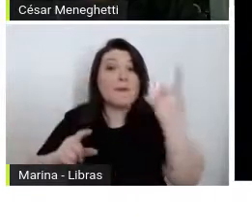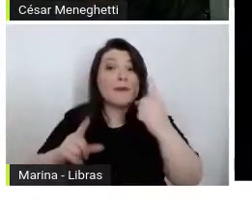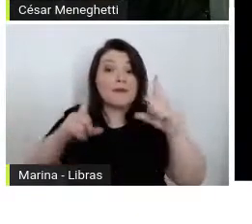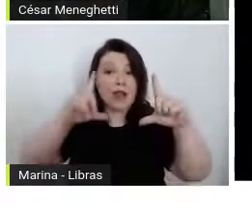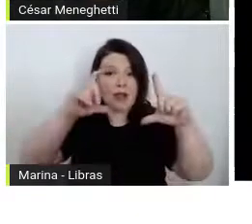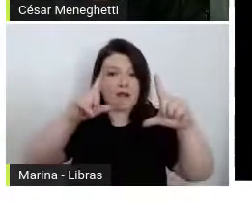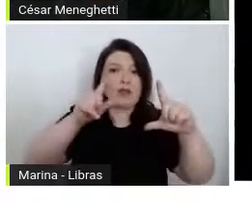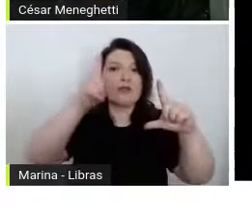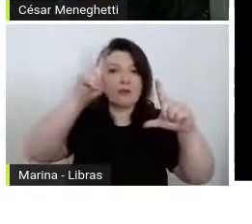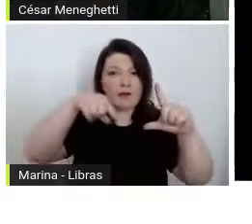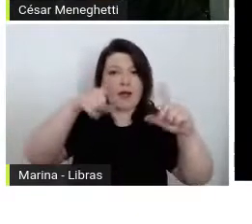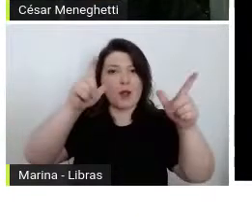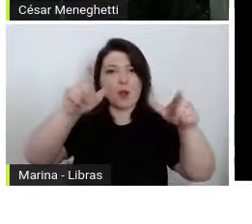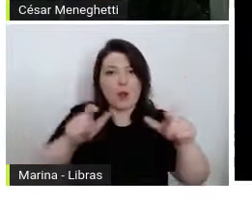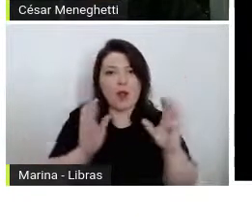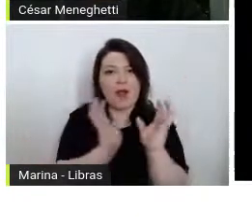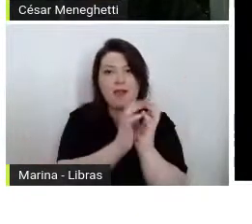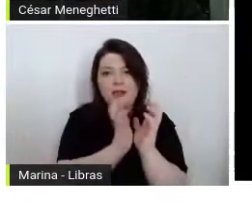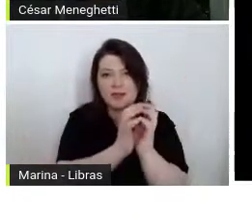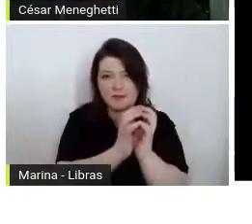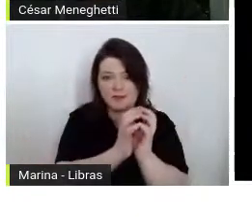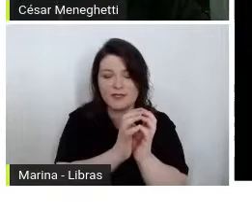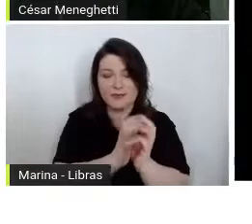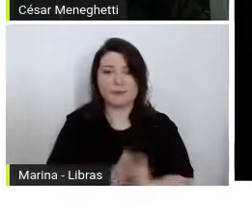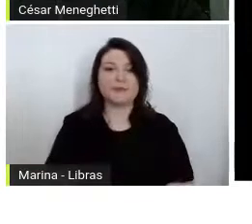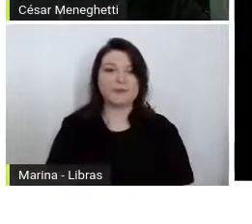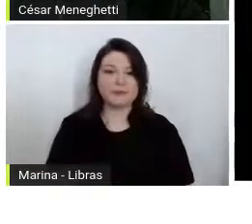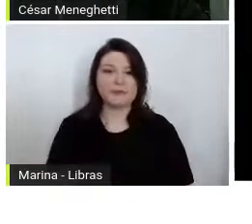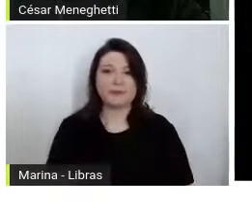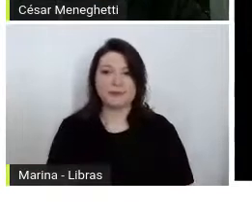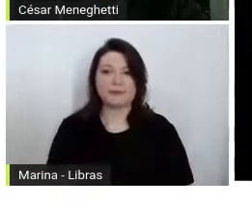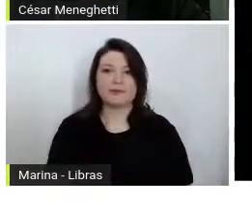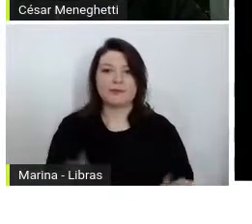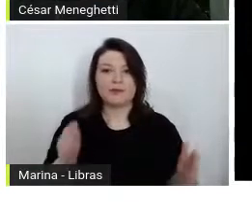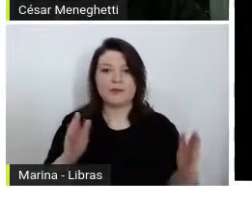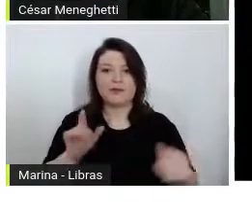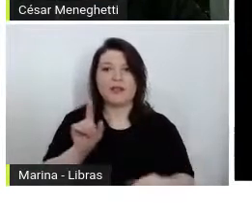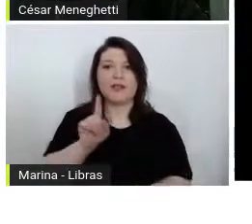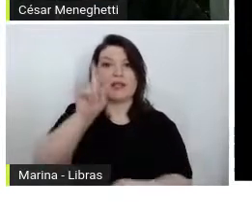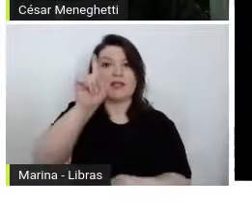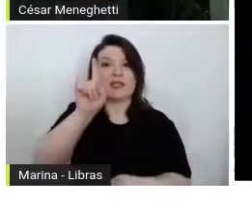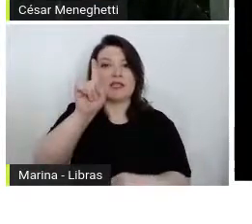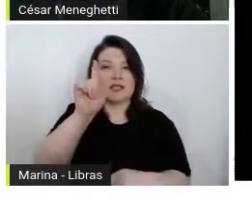Recife, isso. Esse É em sempre cima à essa esquerda forma de é o exibição. projeto,